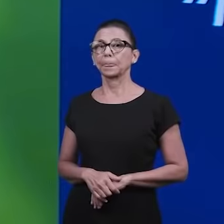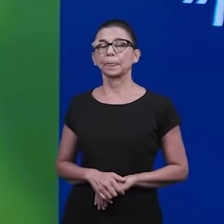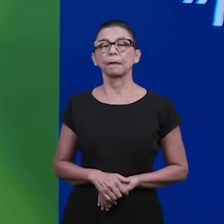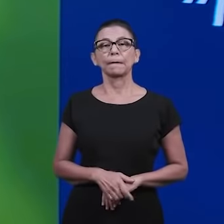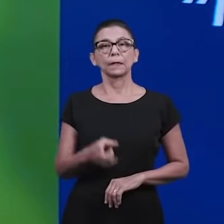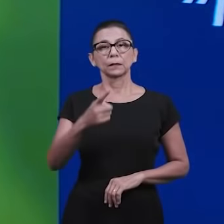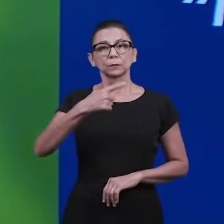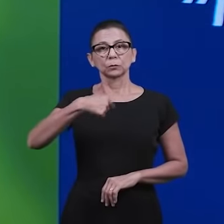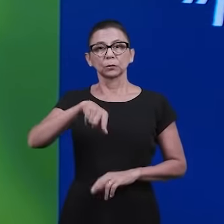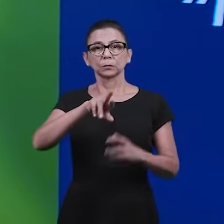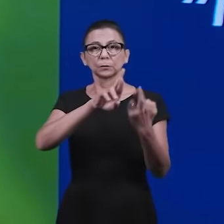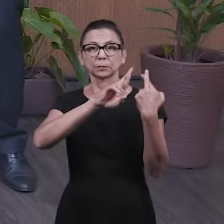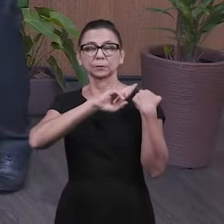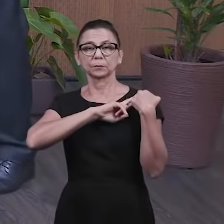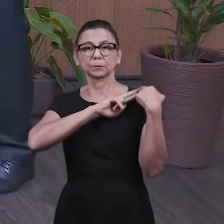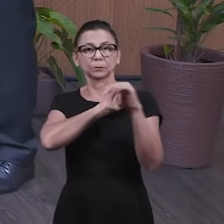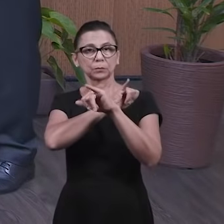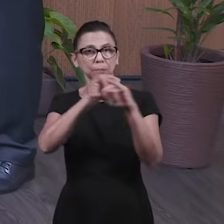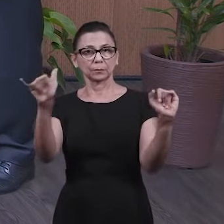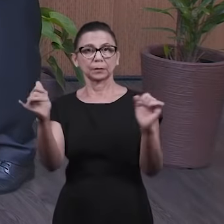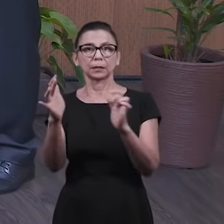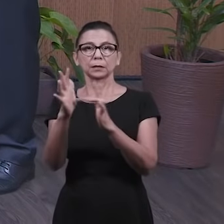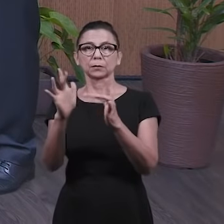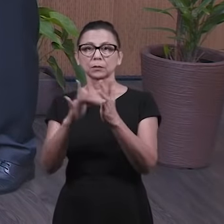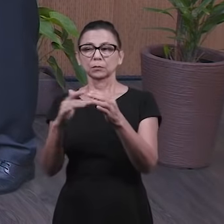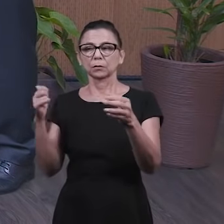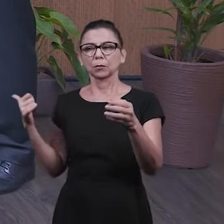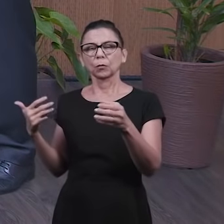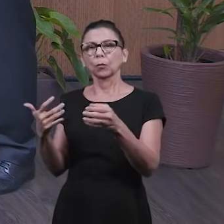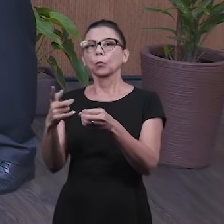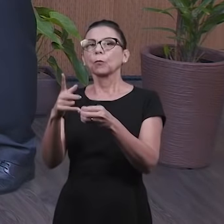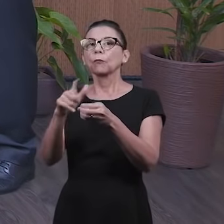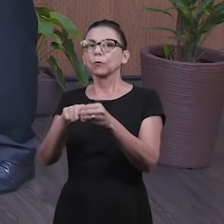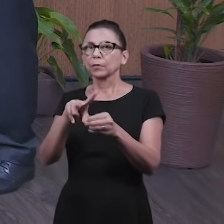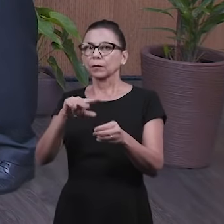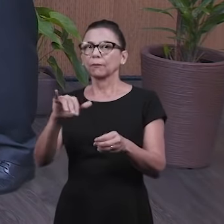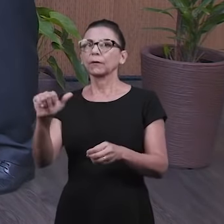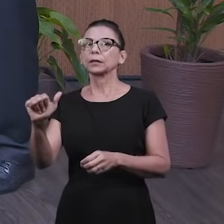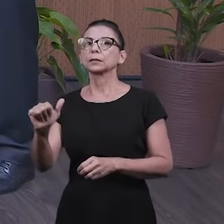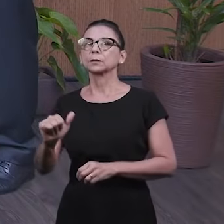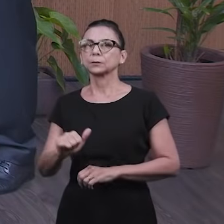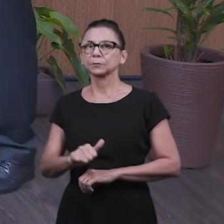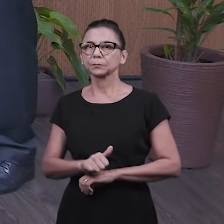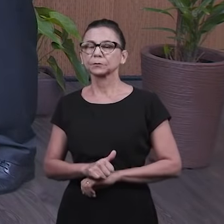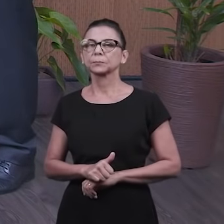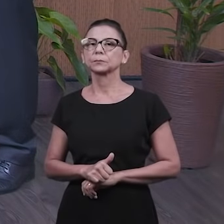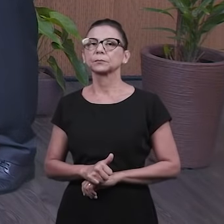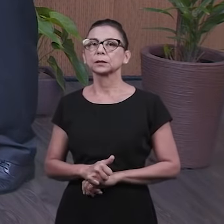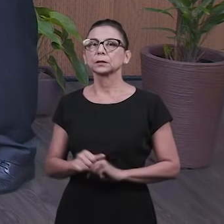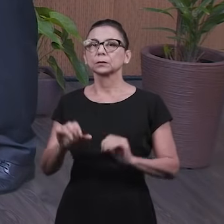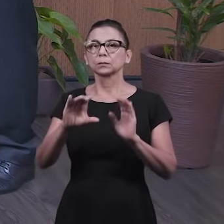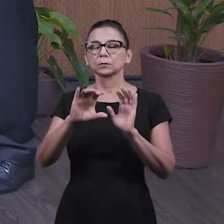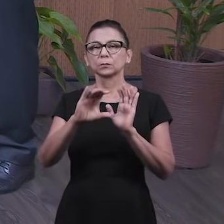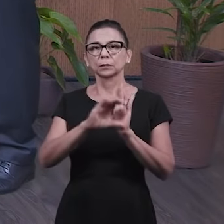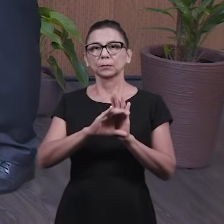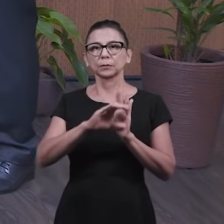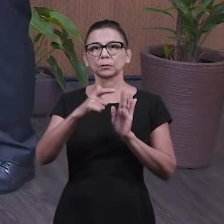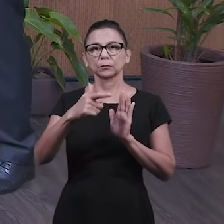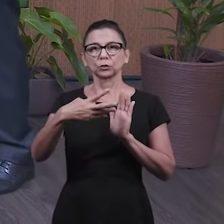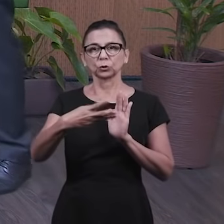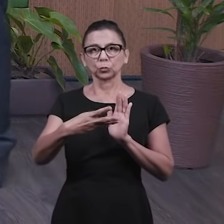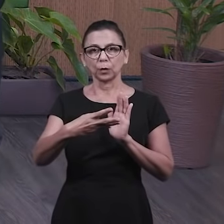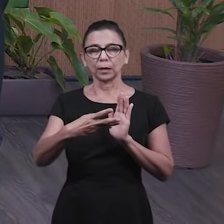está às portas. Como ele mesmo profetizou aqui no capítulo 24 do Evangelho